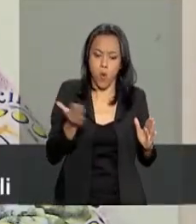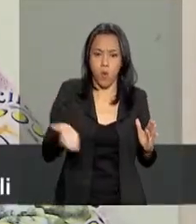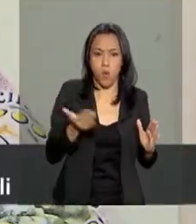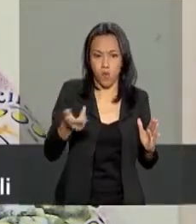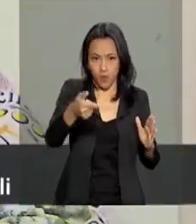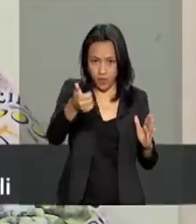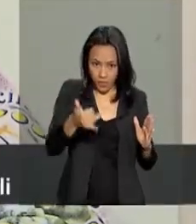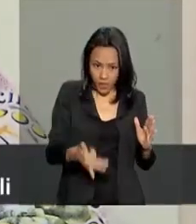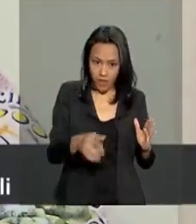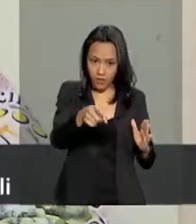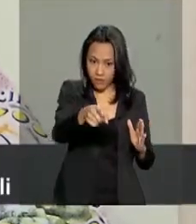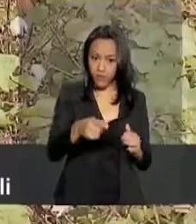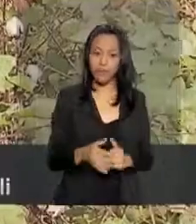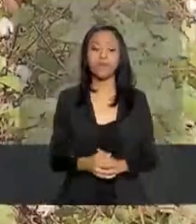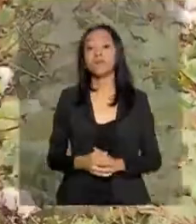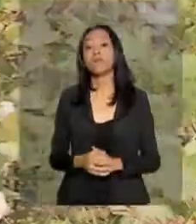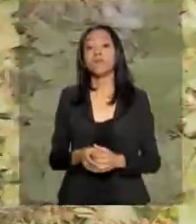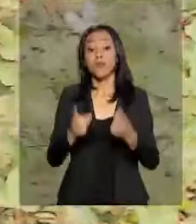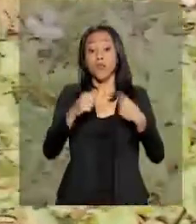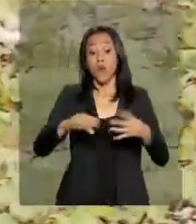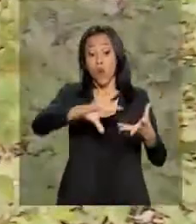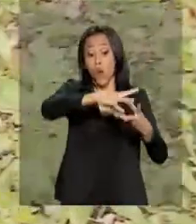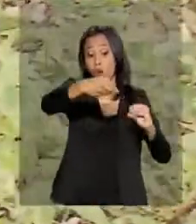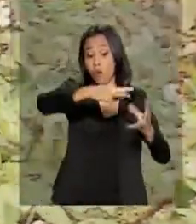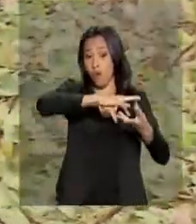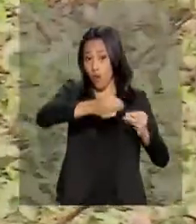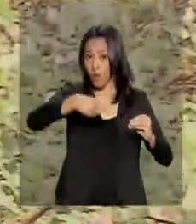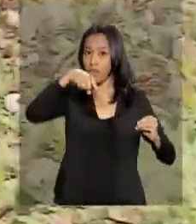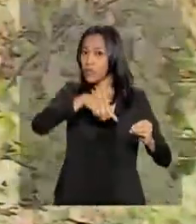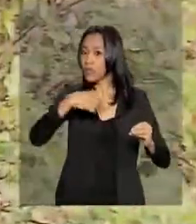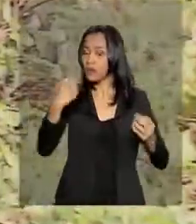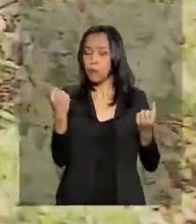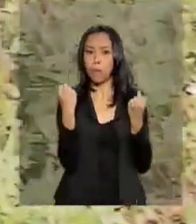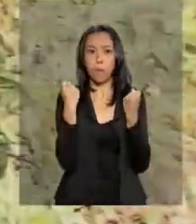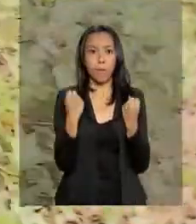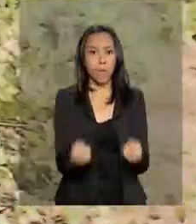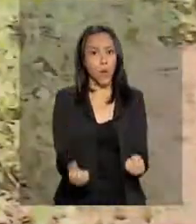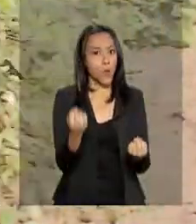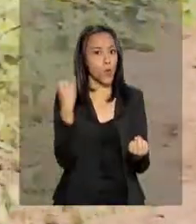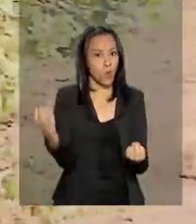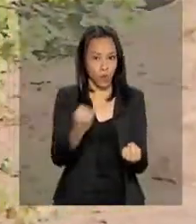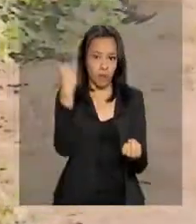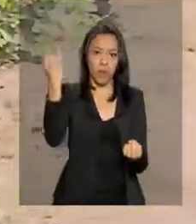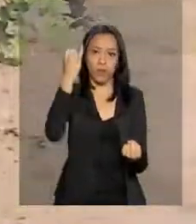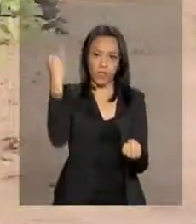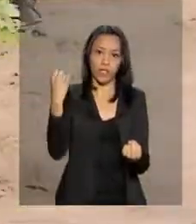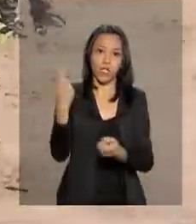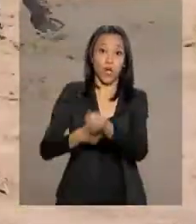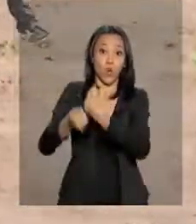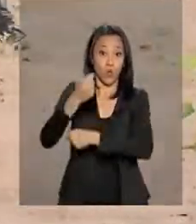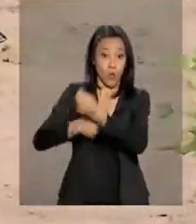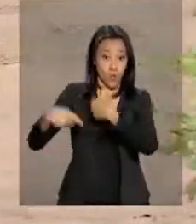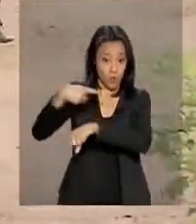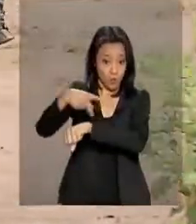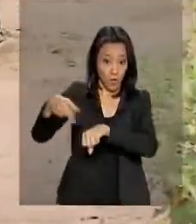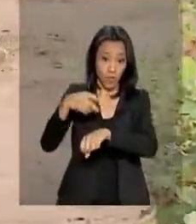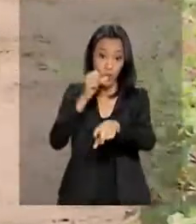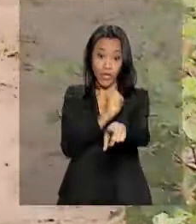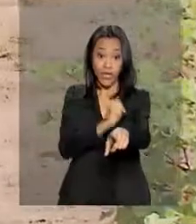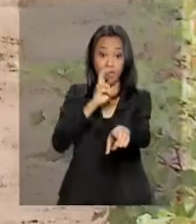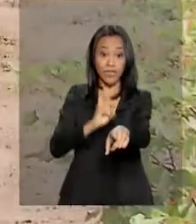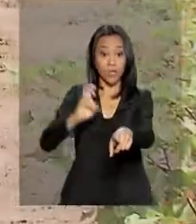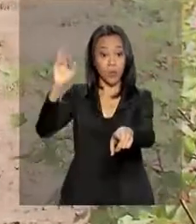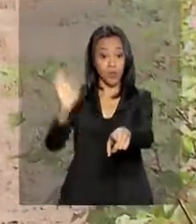très produtiva. O algodão tem um peso importante na economia do Mali, cerca de 85% do valor total